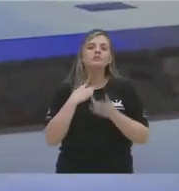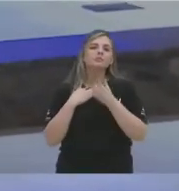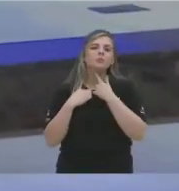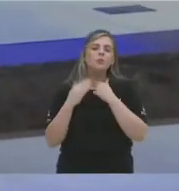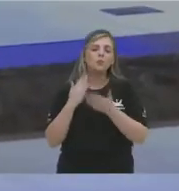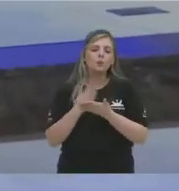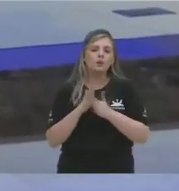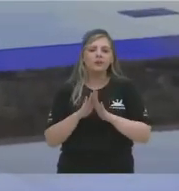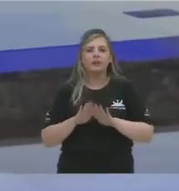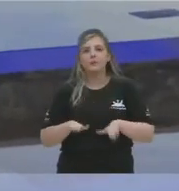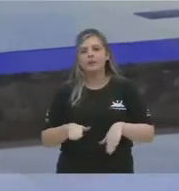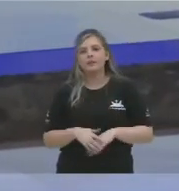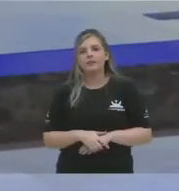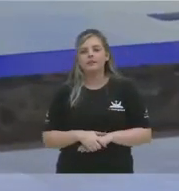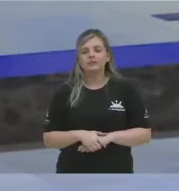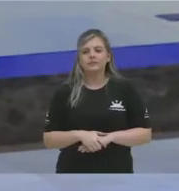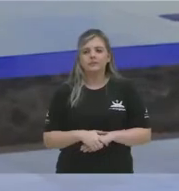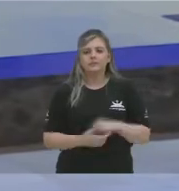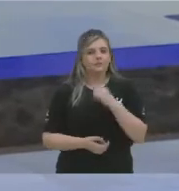acabará.